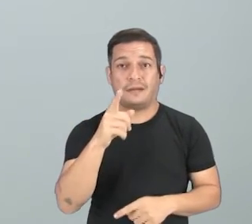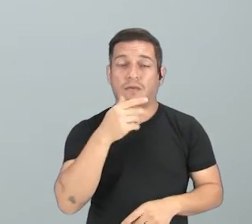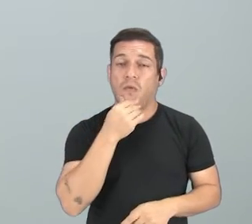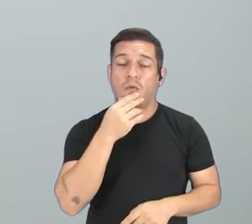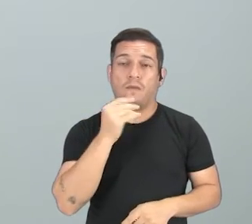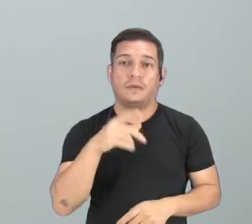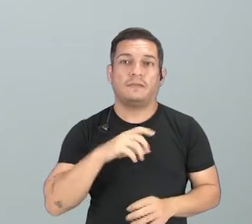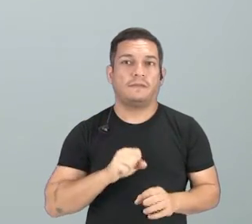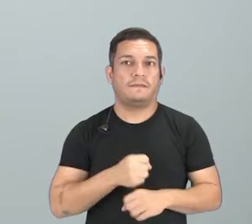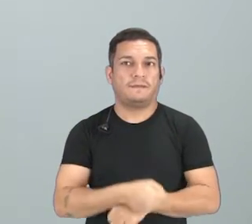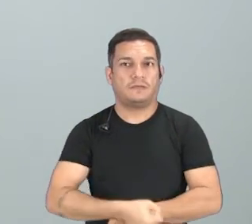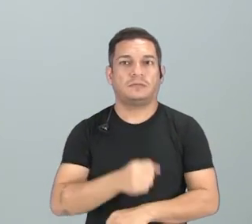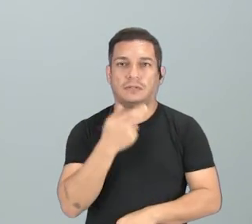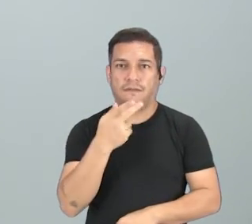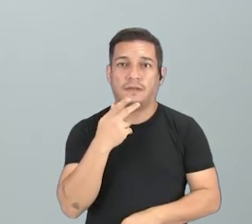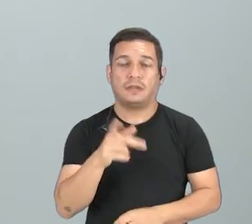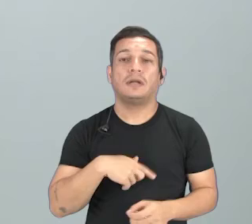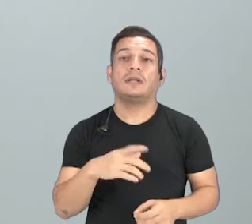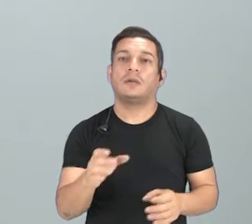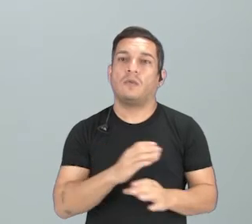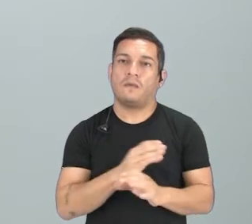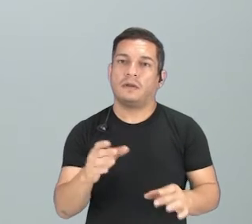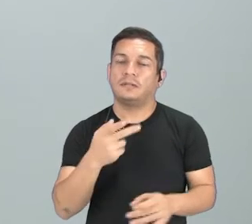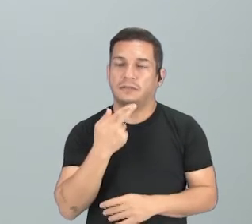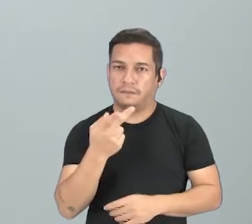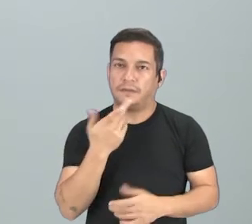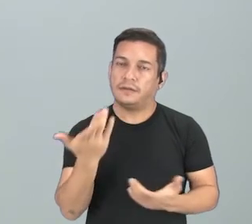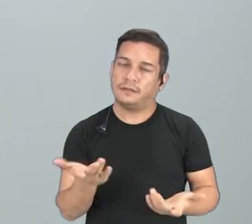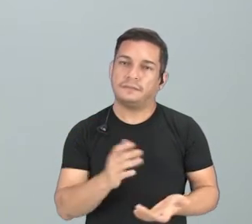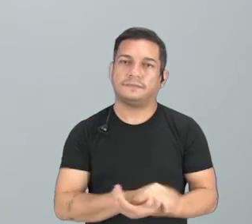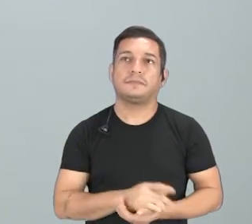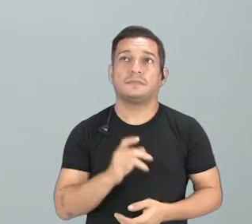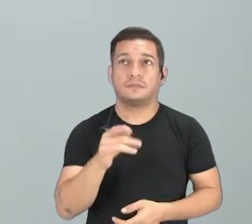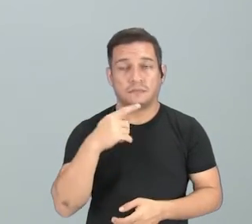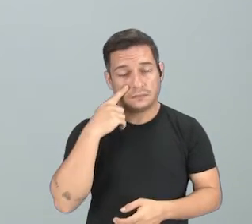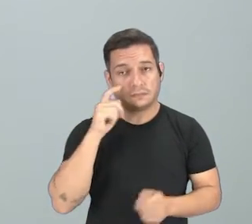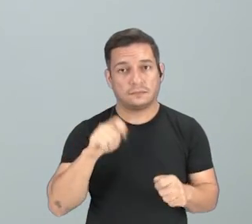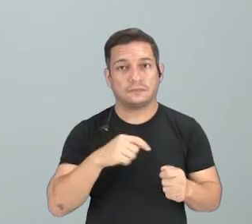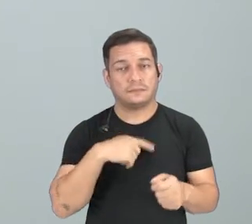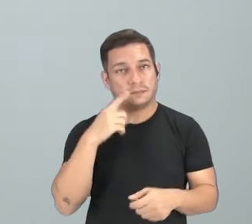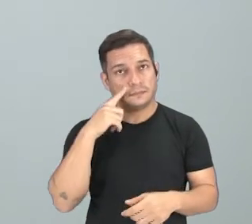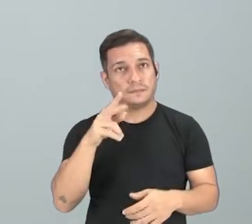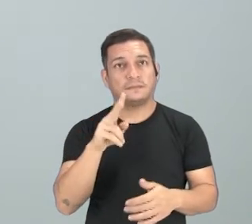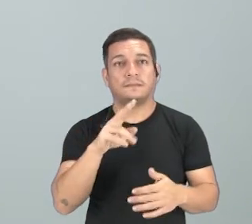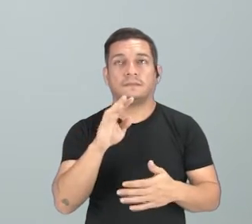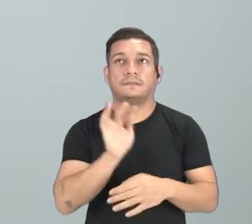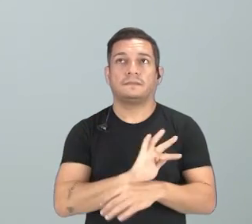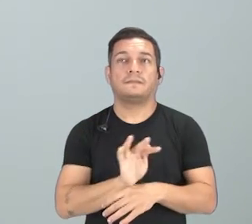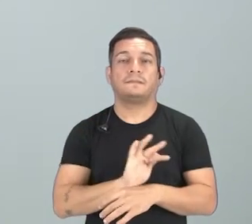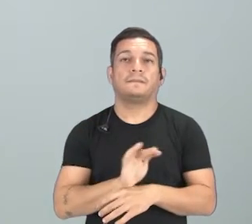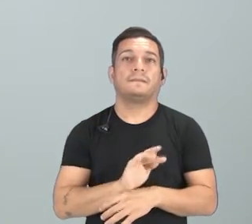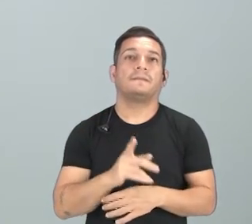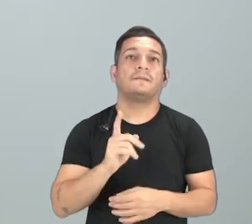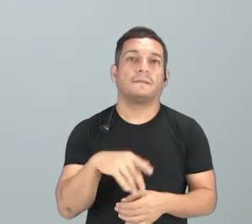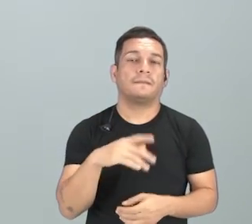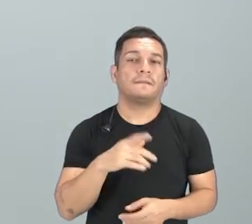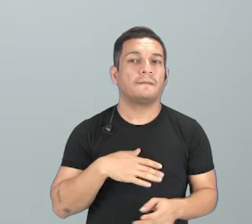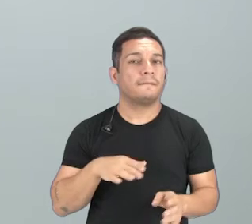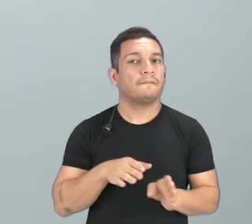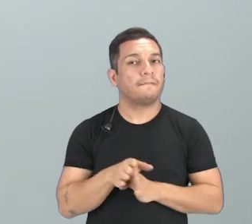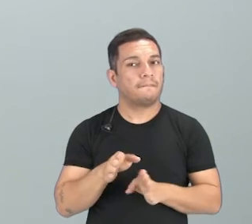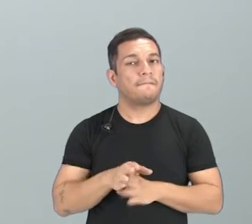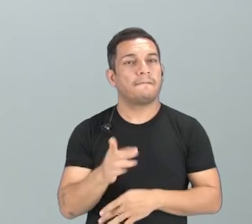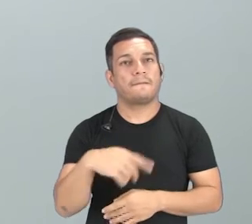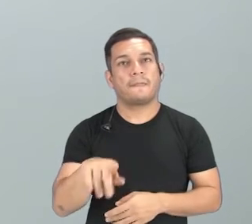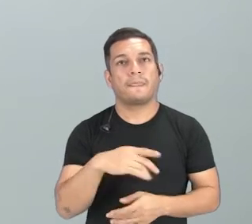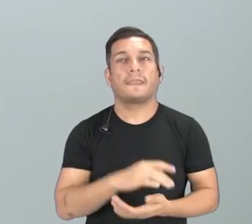foi forçado a falar, ele foi convencido a falar. Né? Então, se vocês puderem, vejam esse filme que vai ser muito instrutivo para